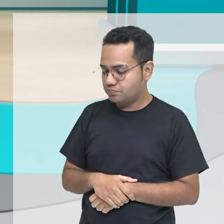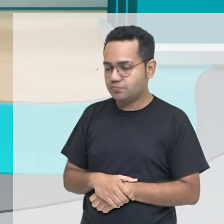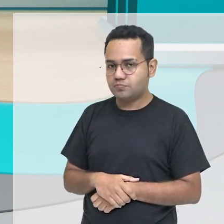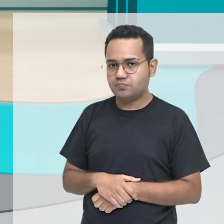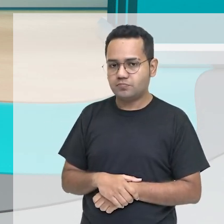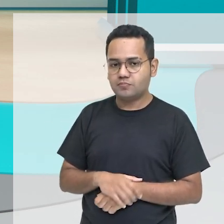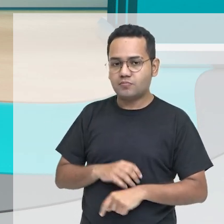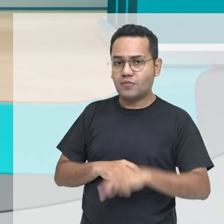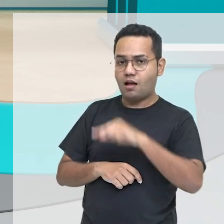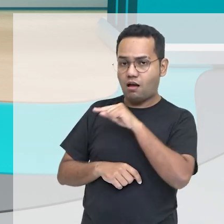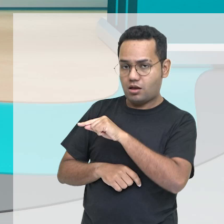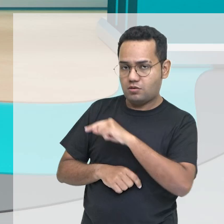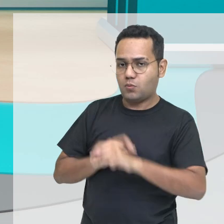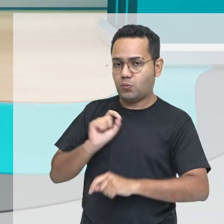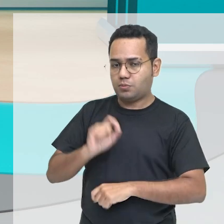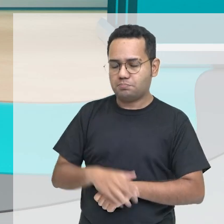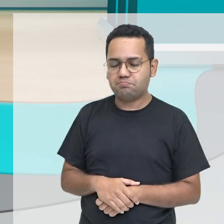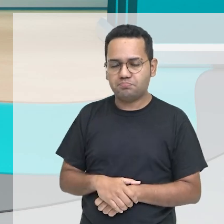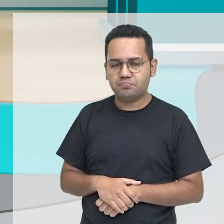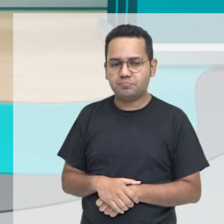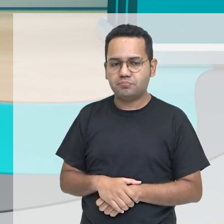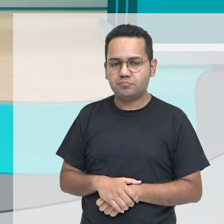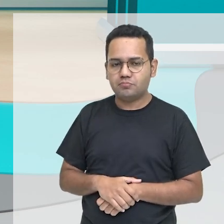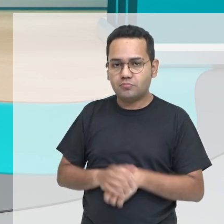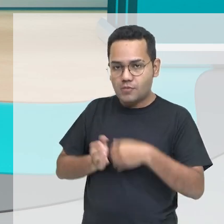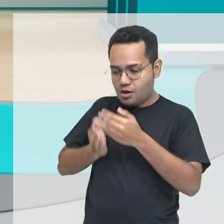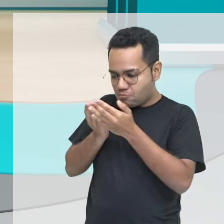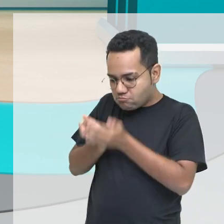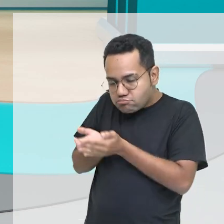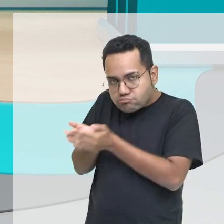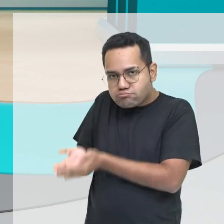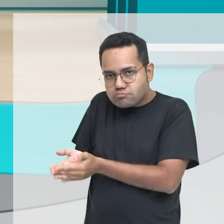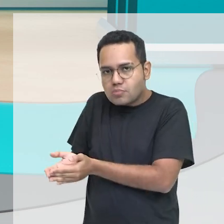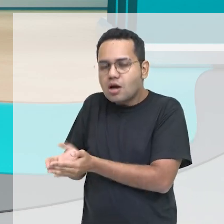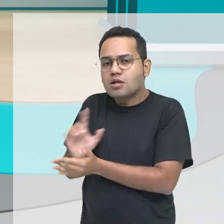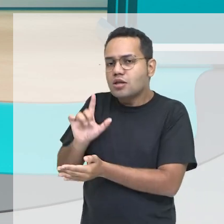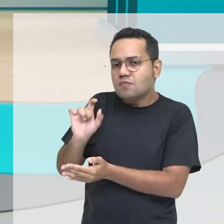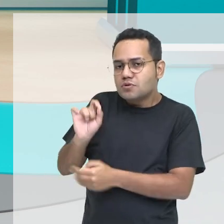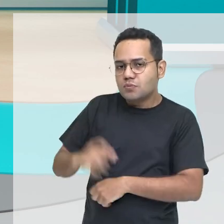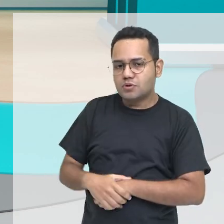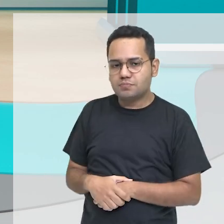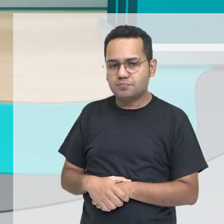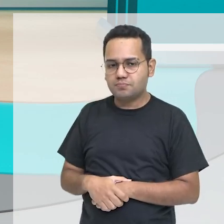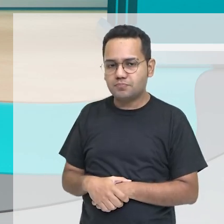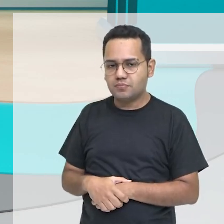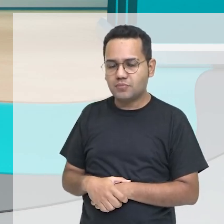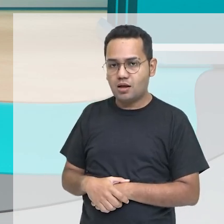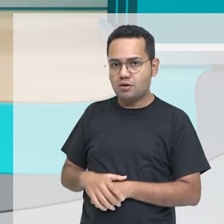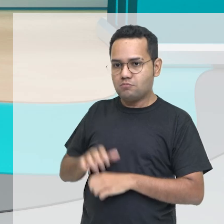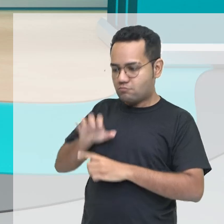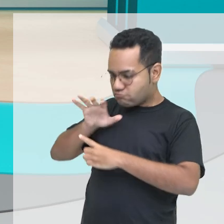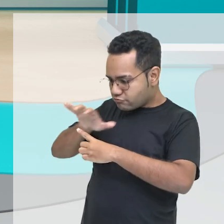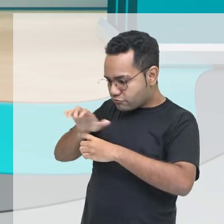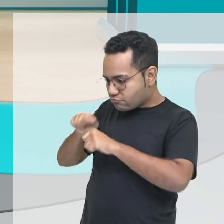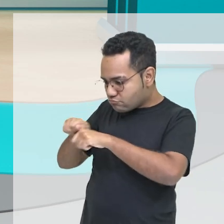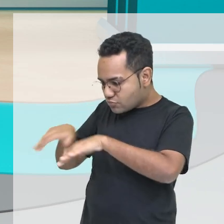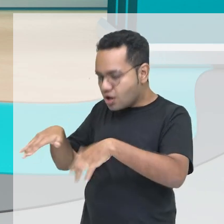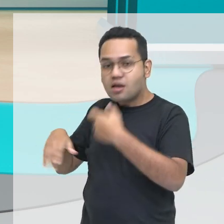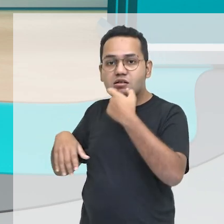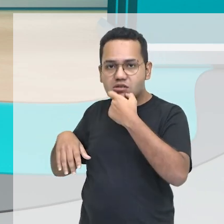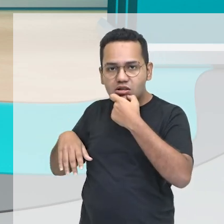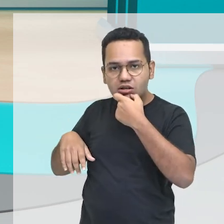todo esse dialeto, juntaram com a língua inglesa e aí eles formaram um tipo